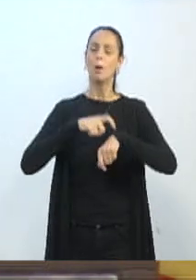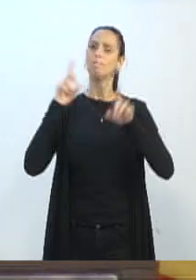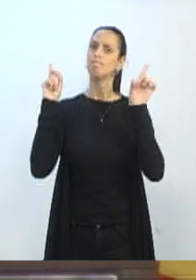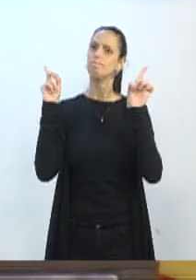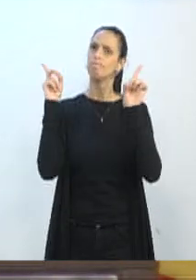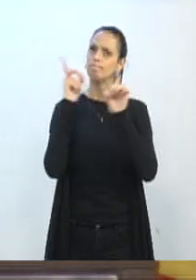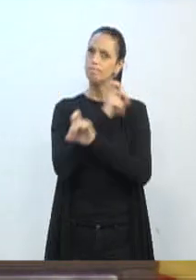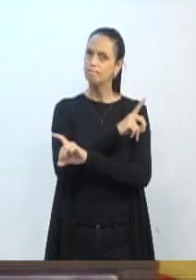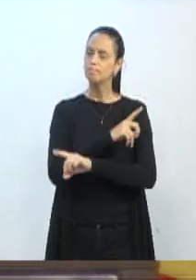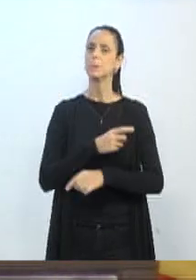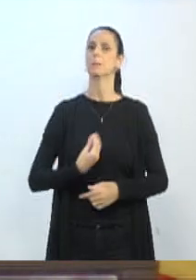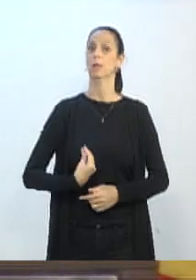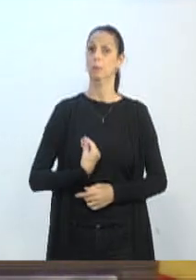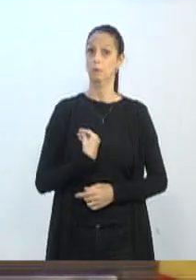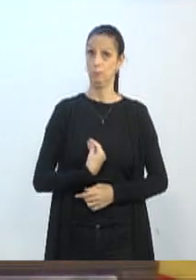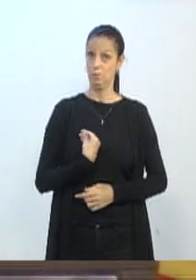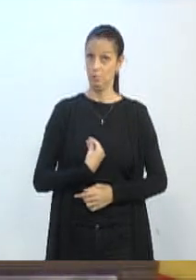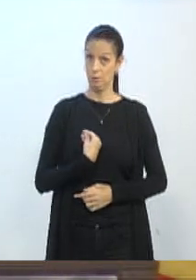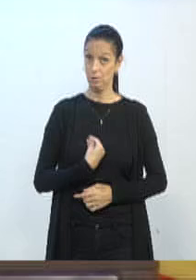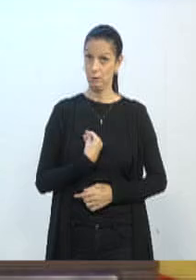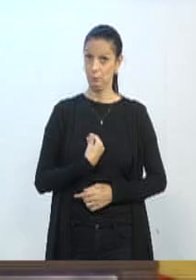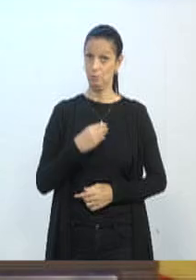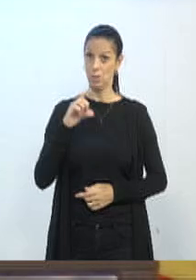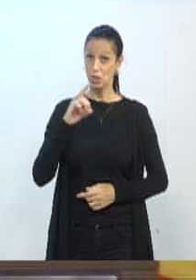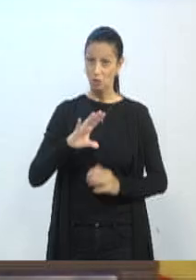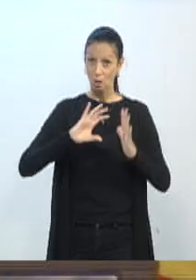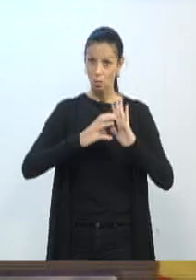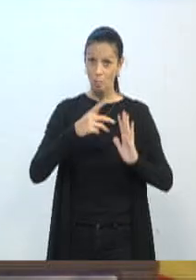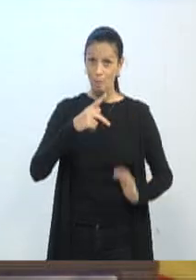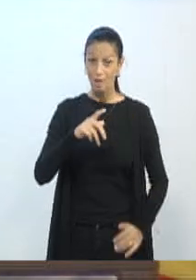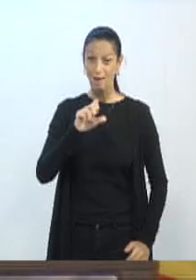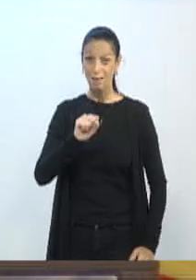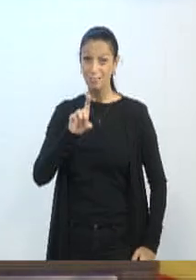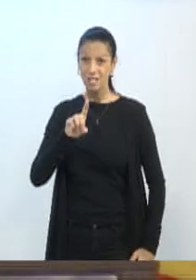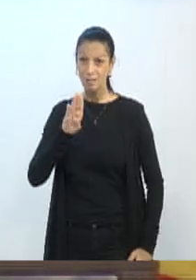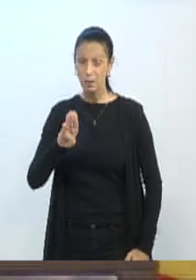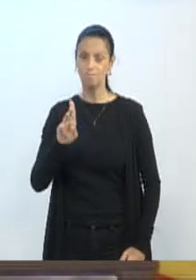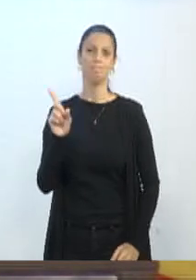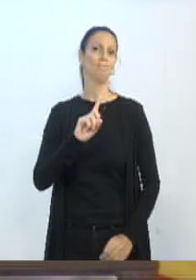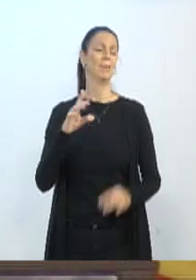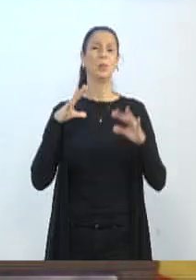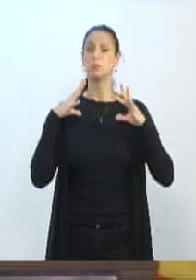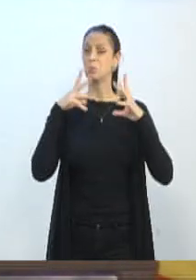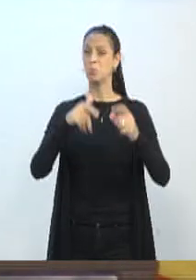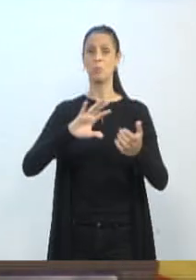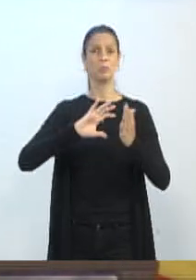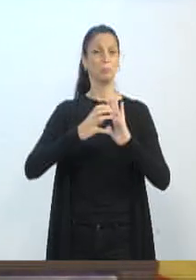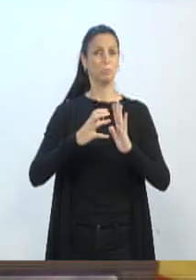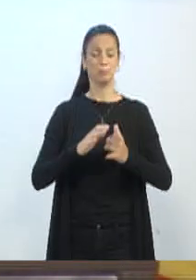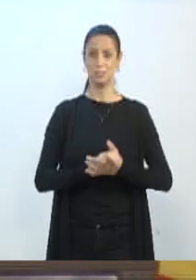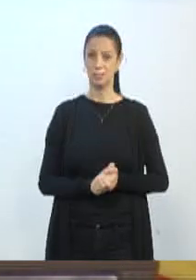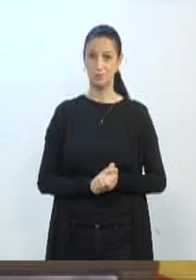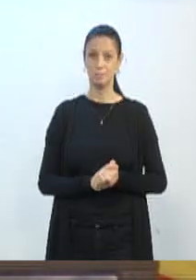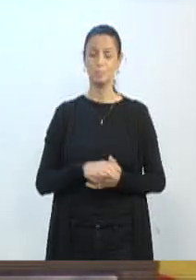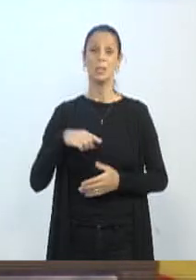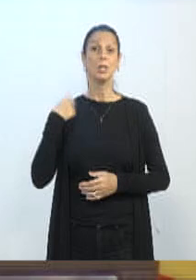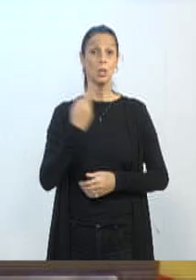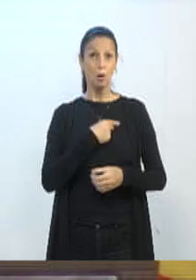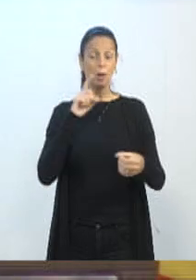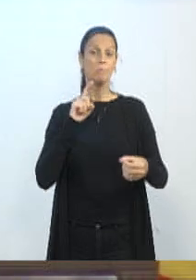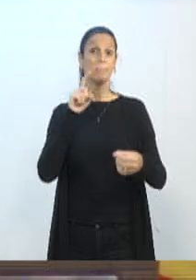que estamos vivendo não só do PSDB mas sim de todos os partidos nós filiarmos